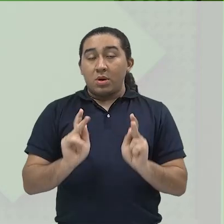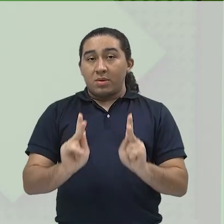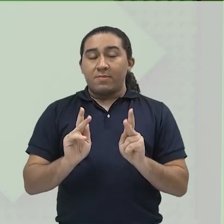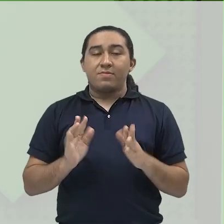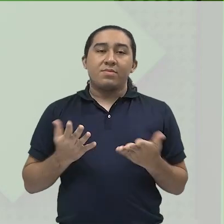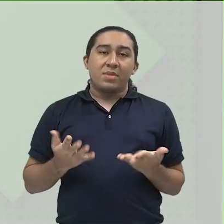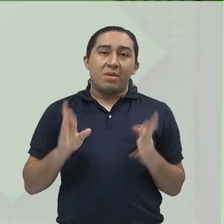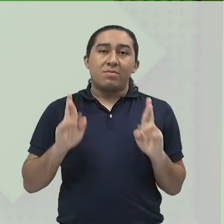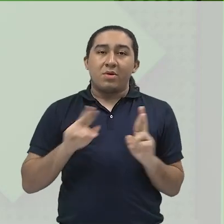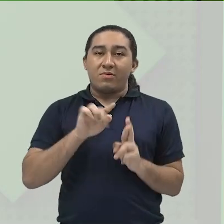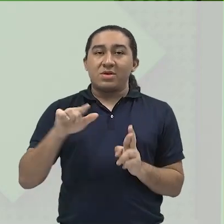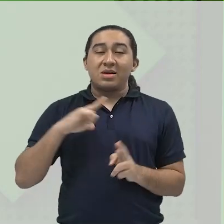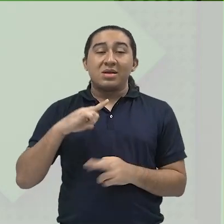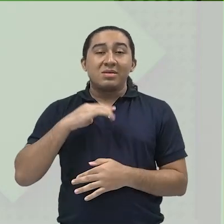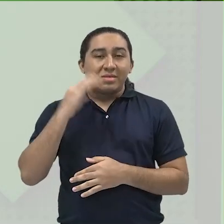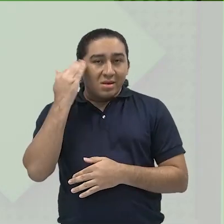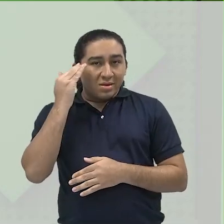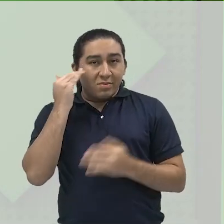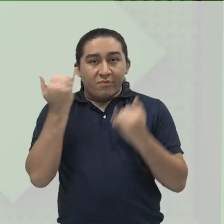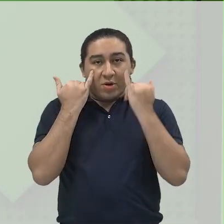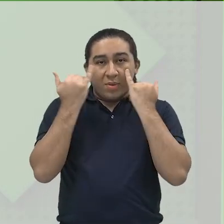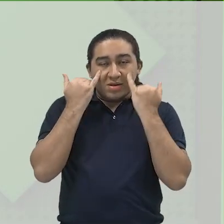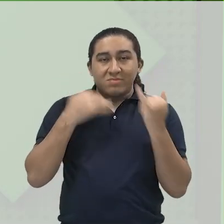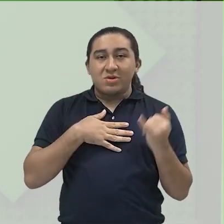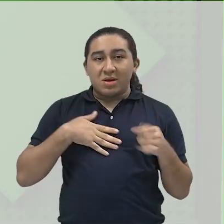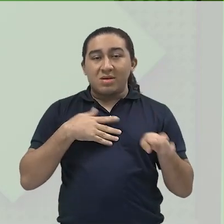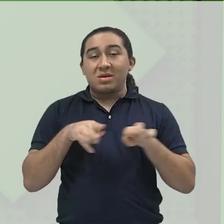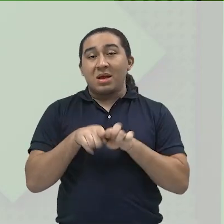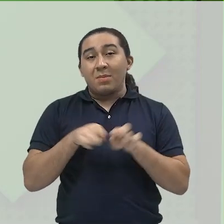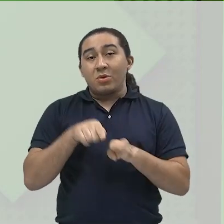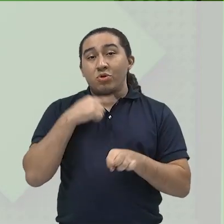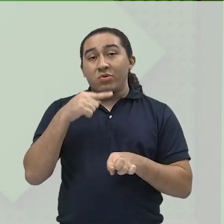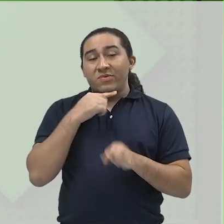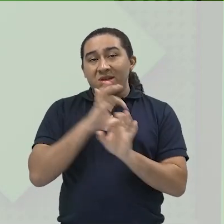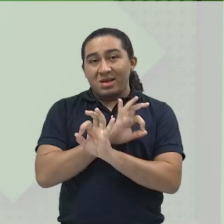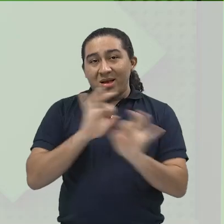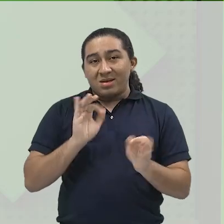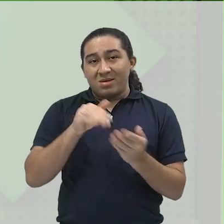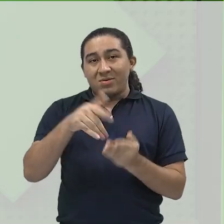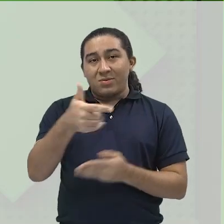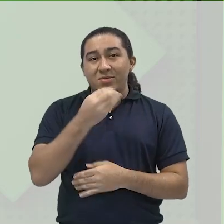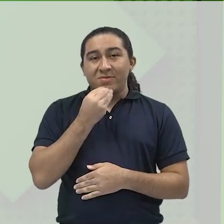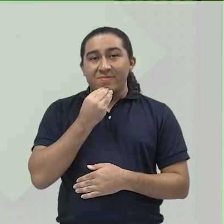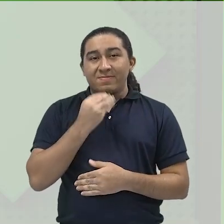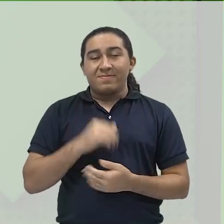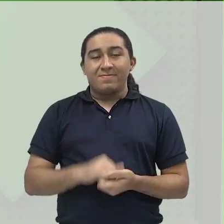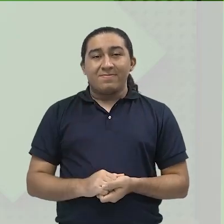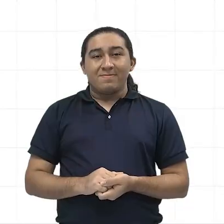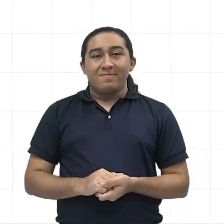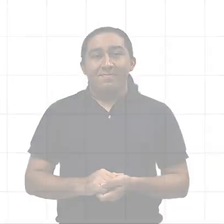Bom, espero que você tenha curtido as informações, que não tenha restado nenhuma dúvida e até a próxima.